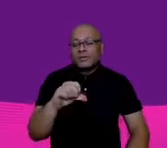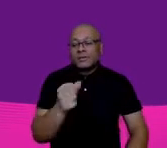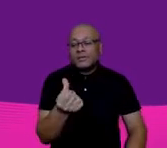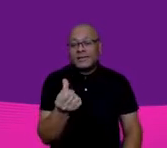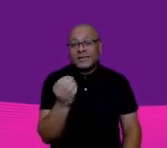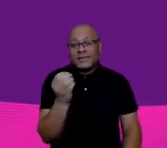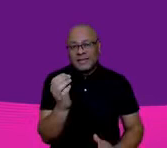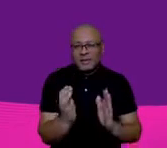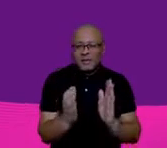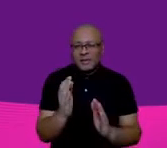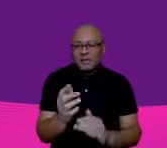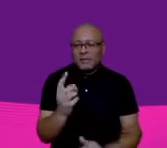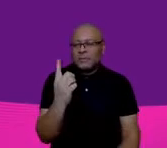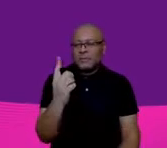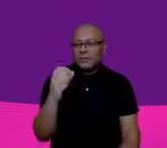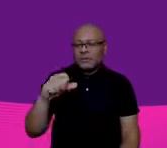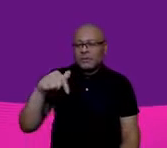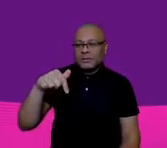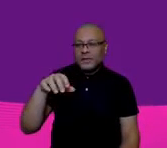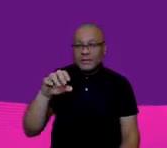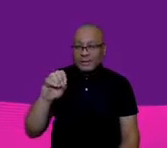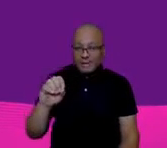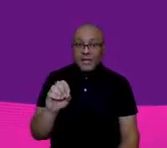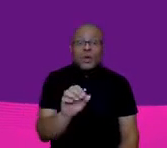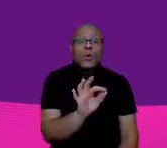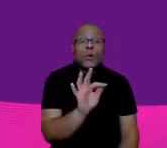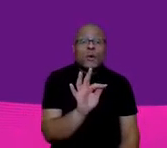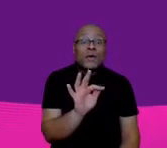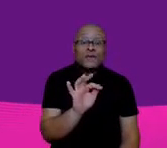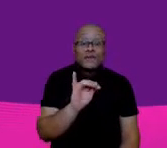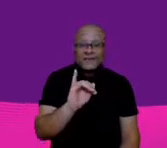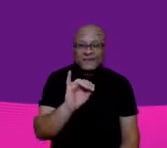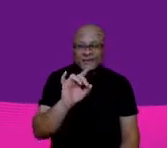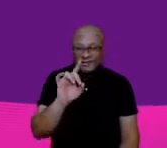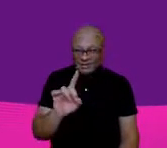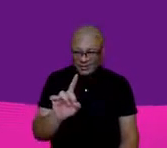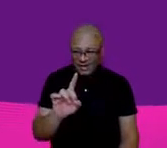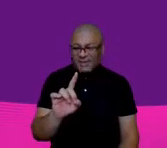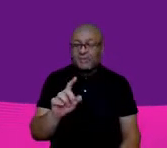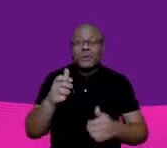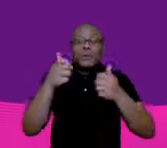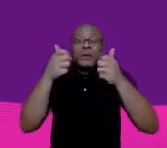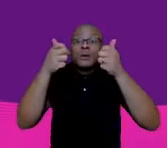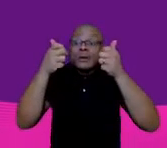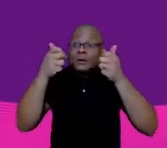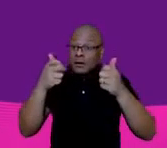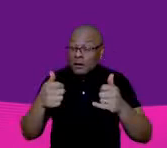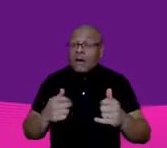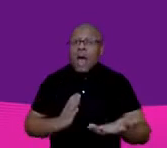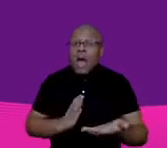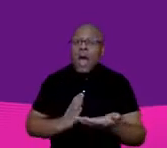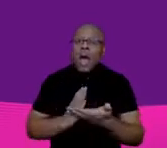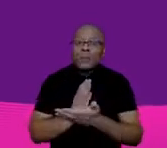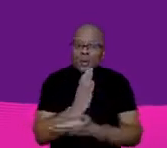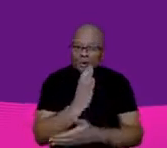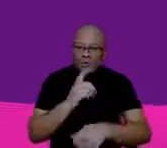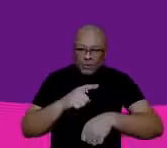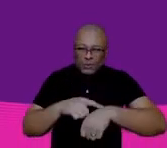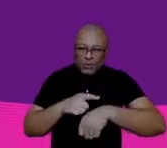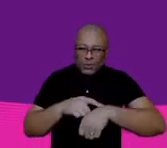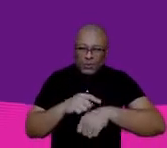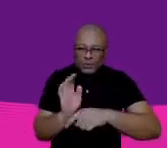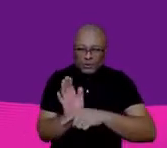FDA aprovou a levodopa em 1970, muito bem representada no Tempo de Despertar, que é um filme super